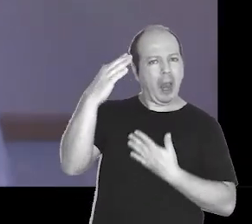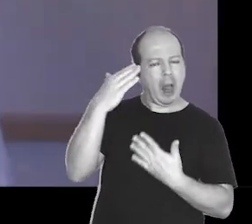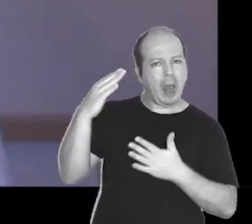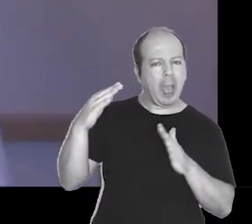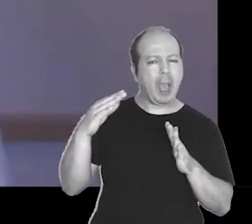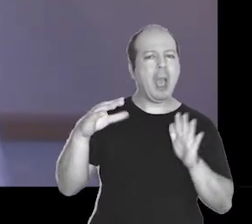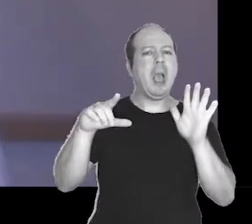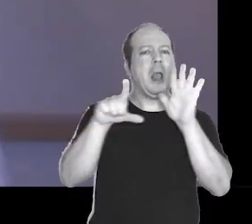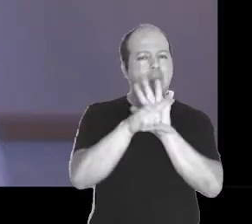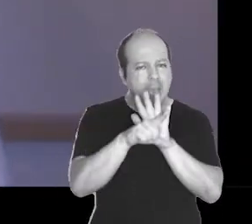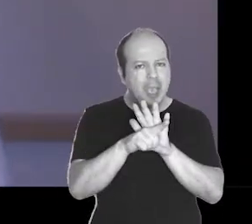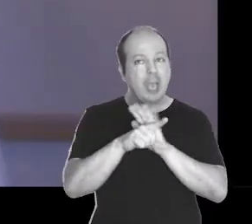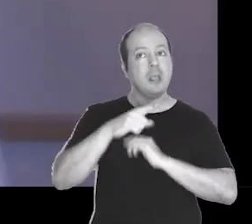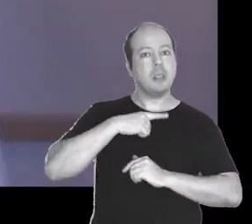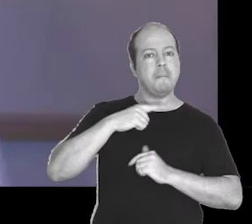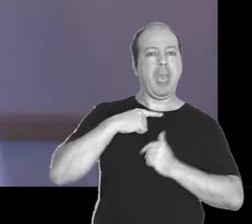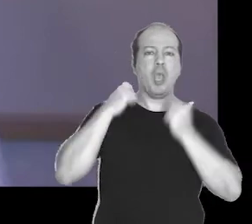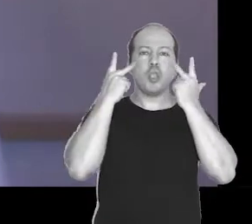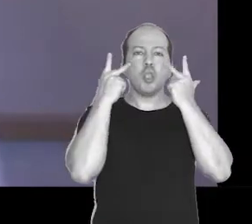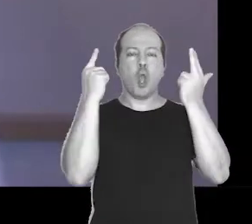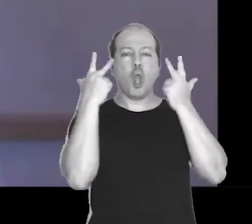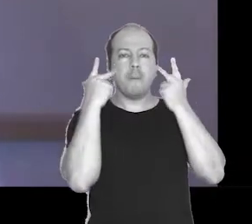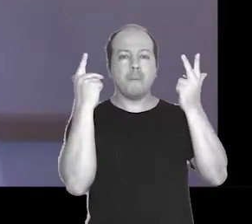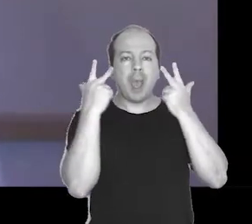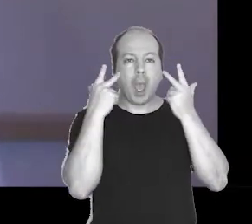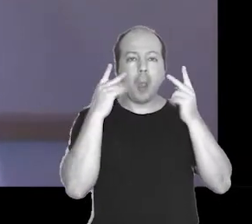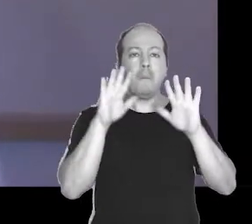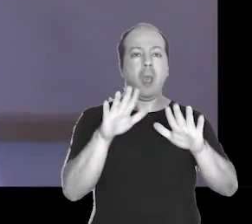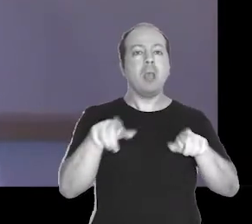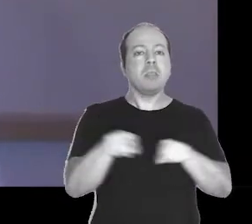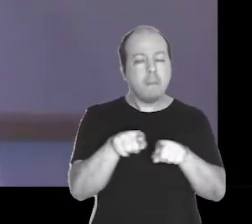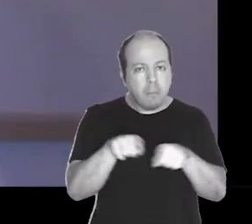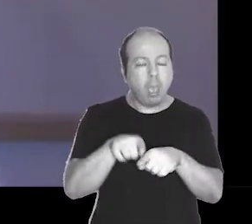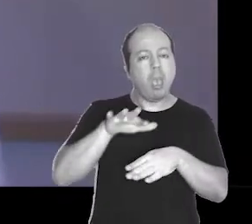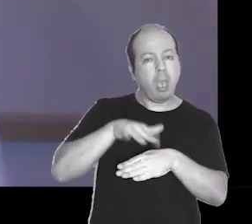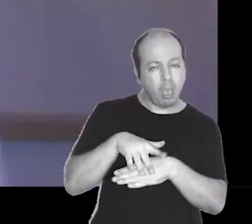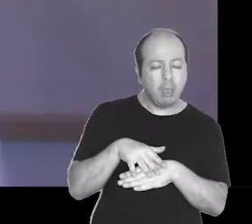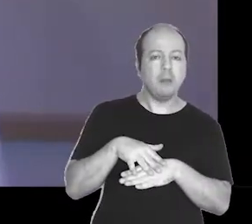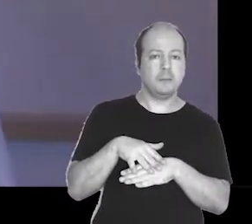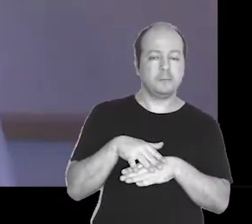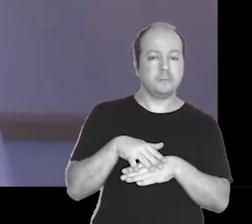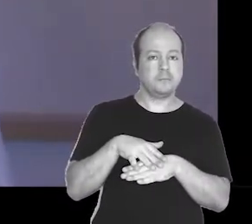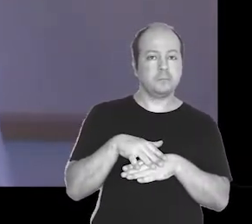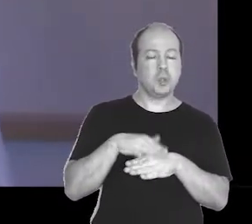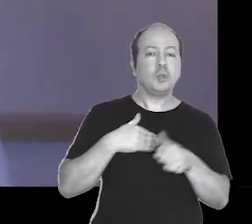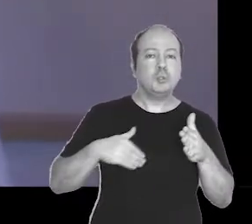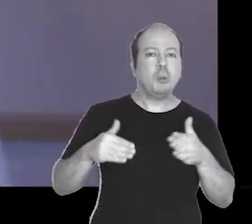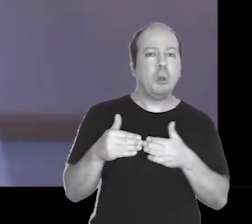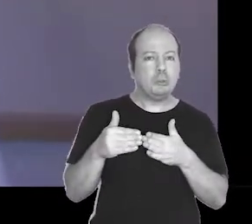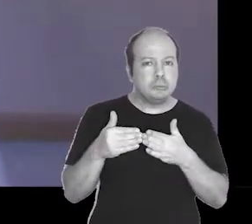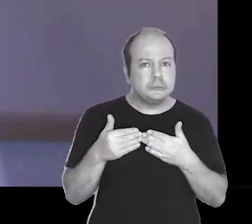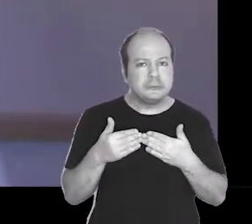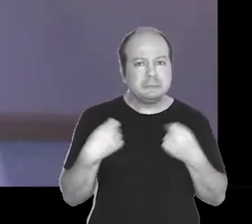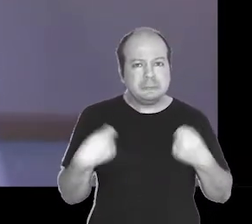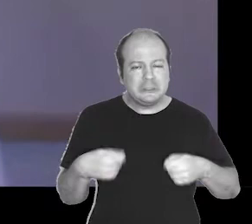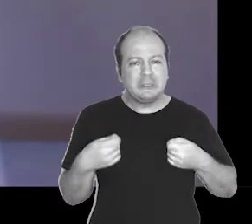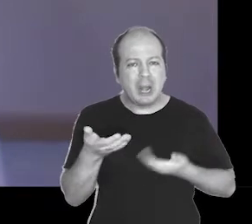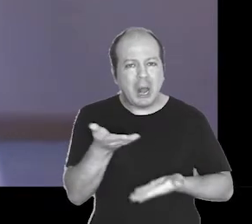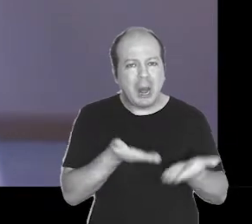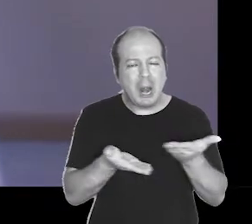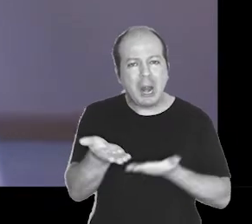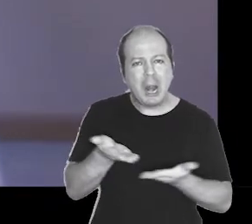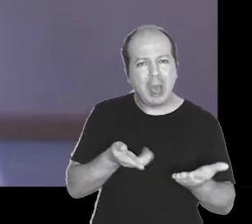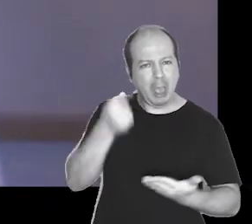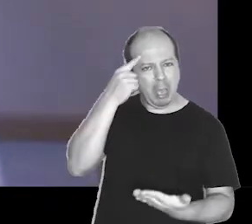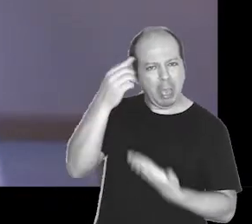os atos ditos normais quanto os patológicos. E elas nos regem a todos, com o